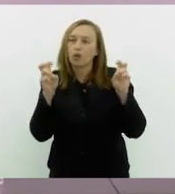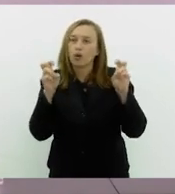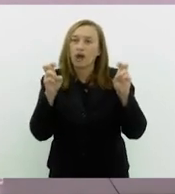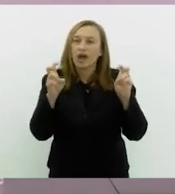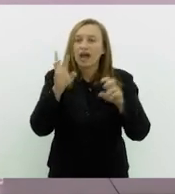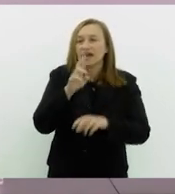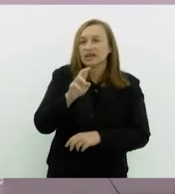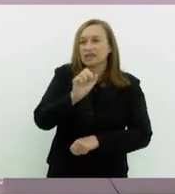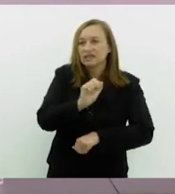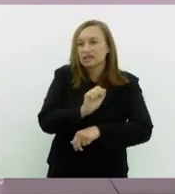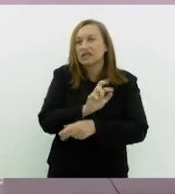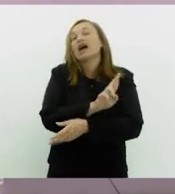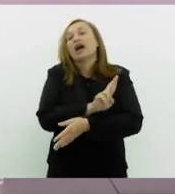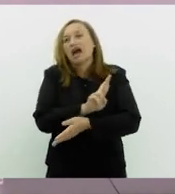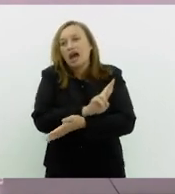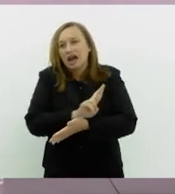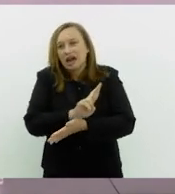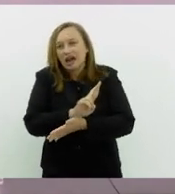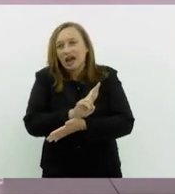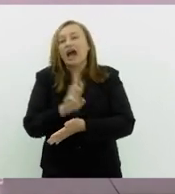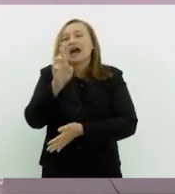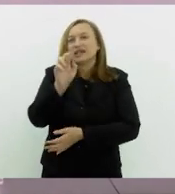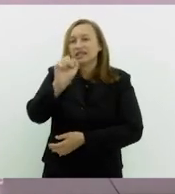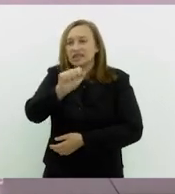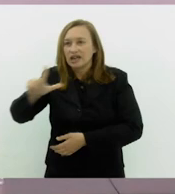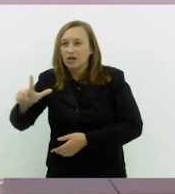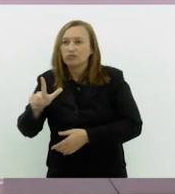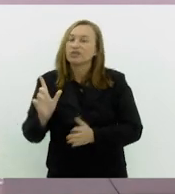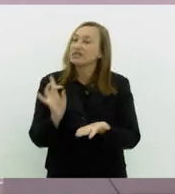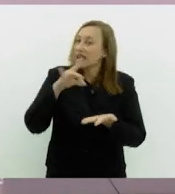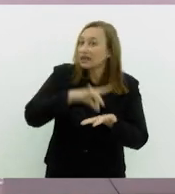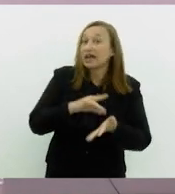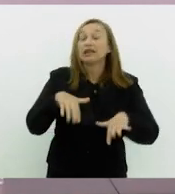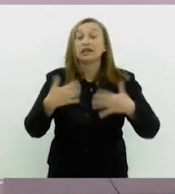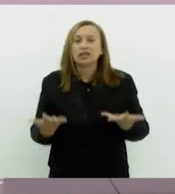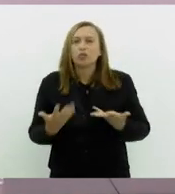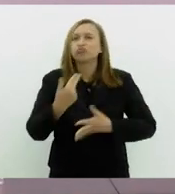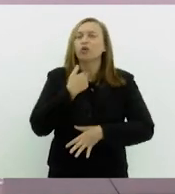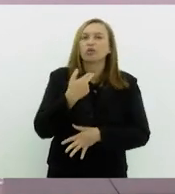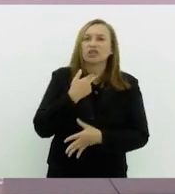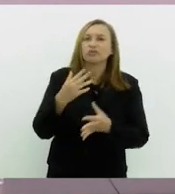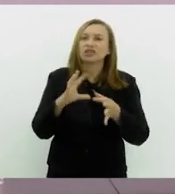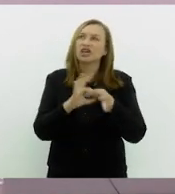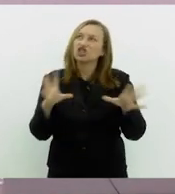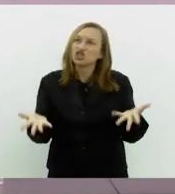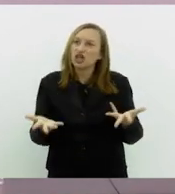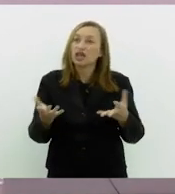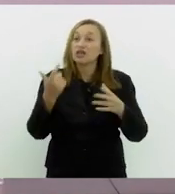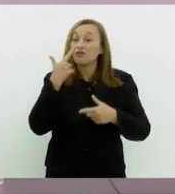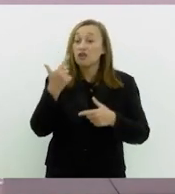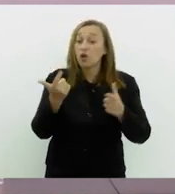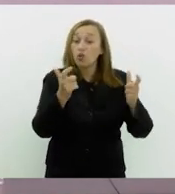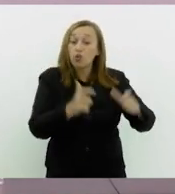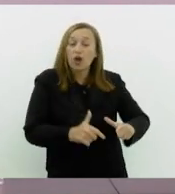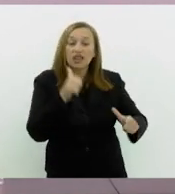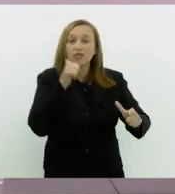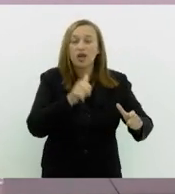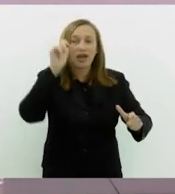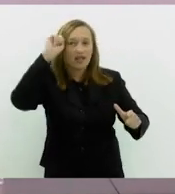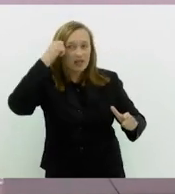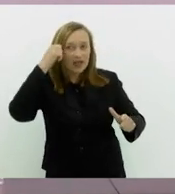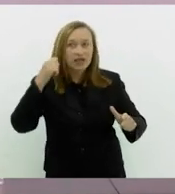racial nesse contexto e diante dessa realidade. Então, não podemos deixar de considerar o lugar da mulher negra e as